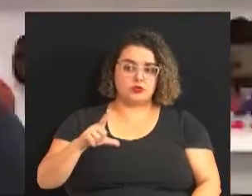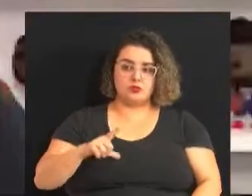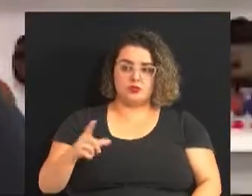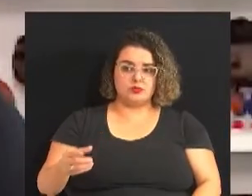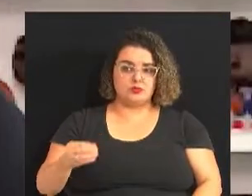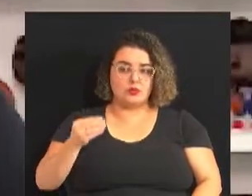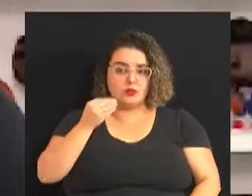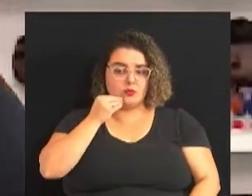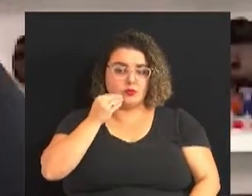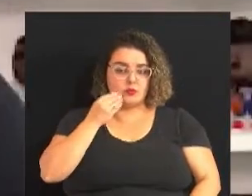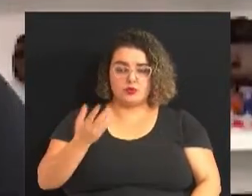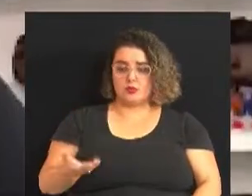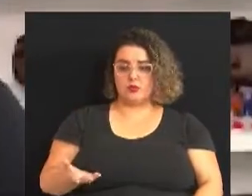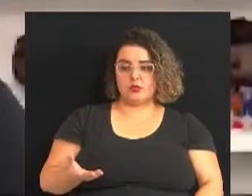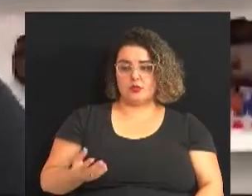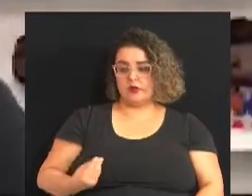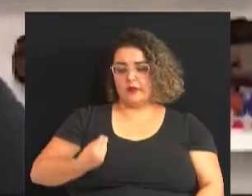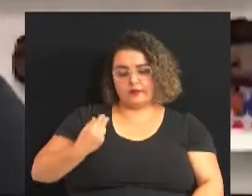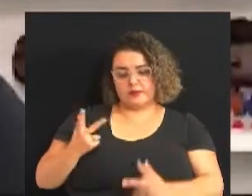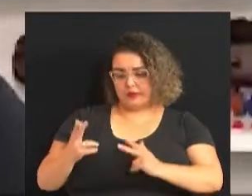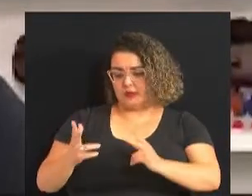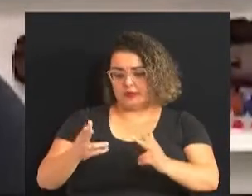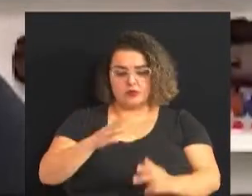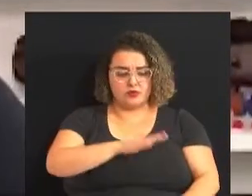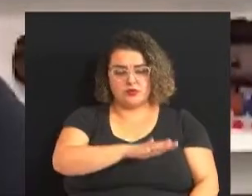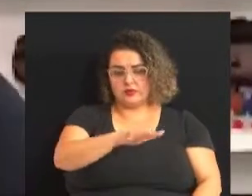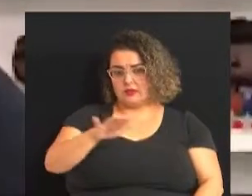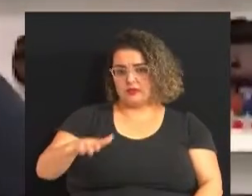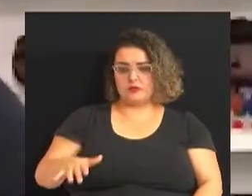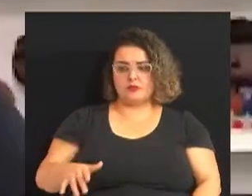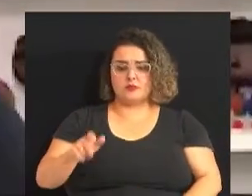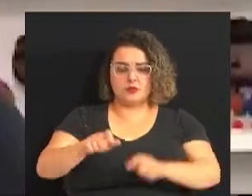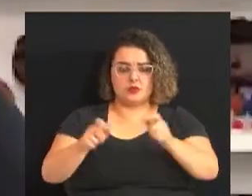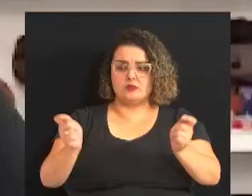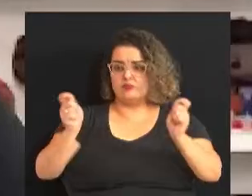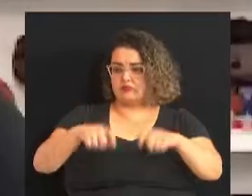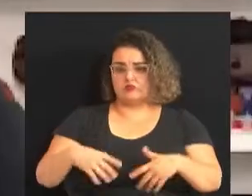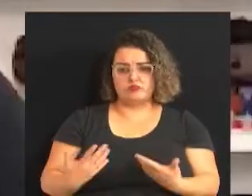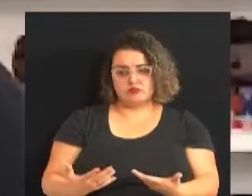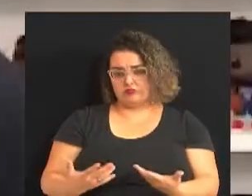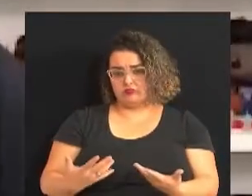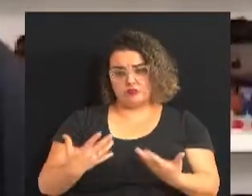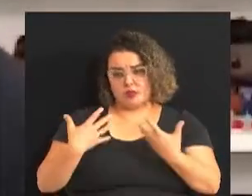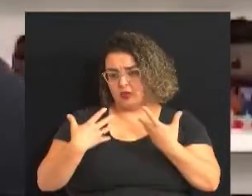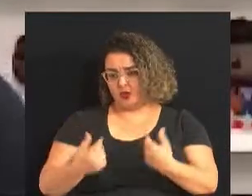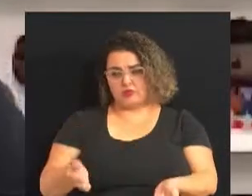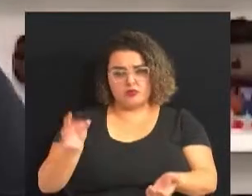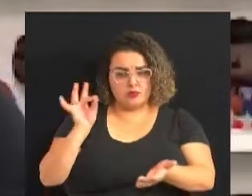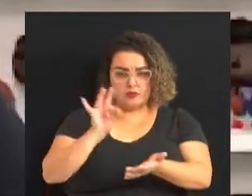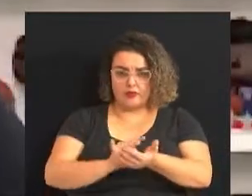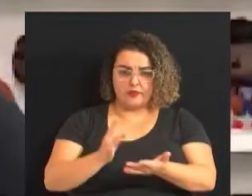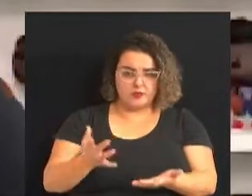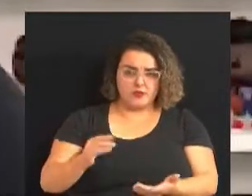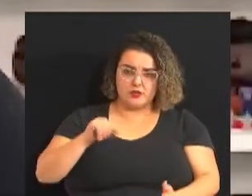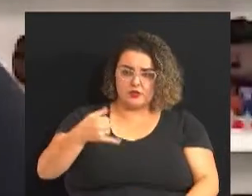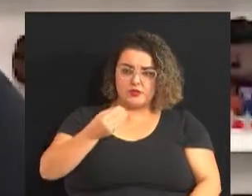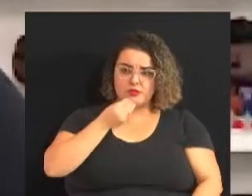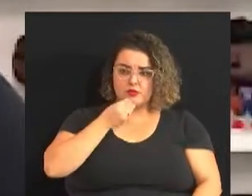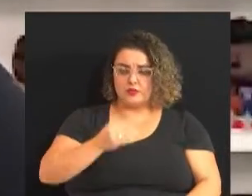também, né, Gabriel? Em todos os setores, às vezes você tem caras capacitados que não recebem as verdadeiras Uhum.